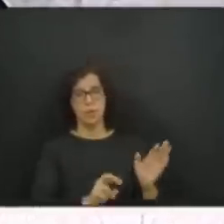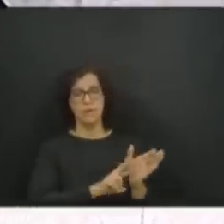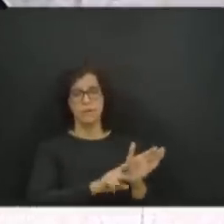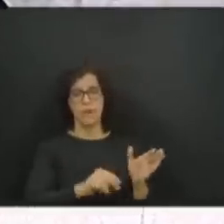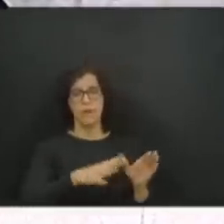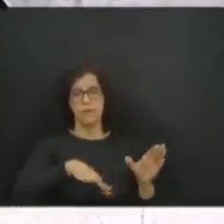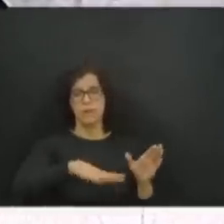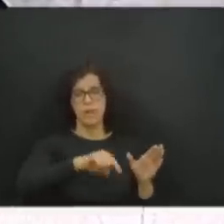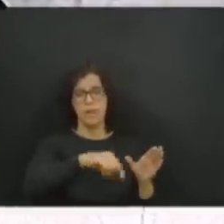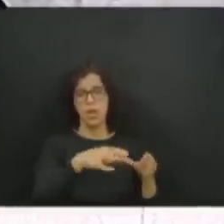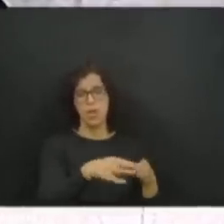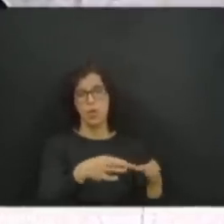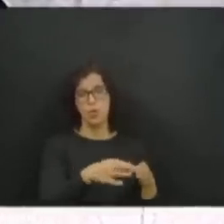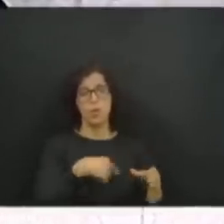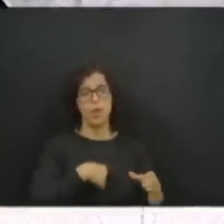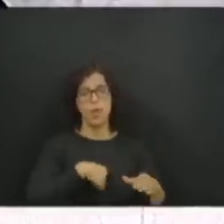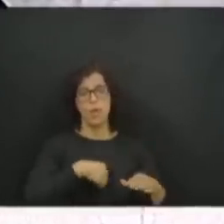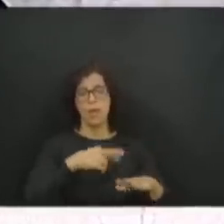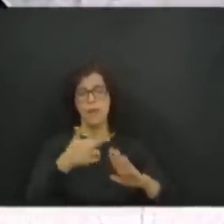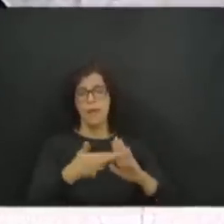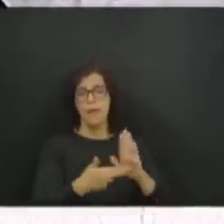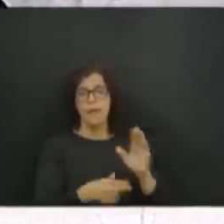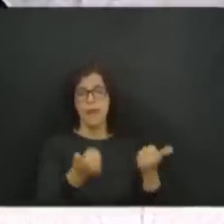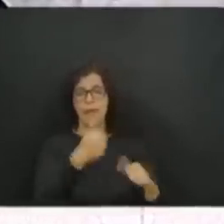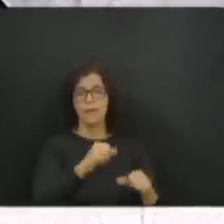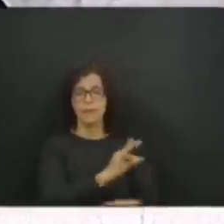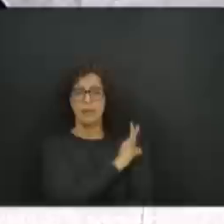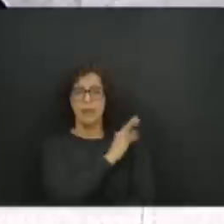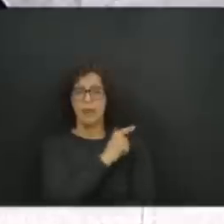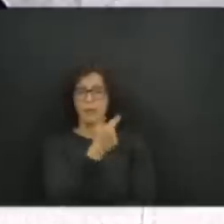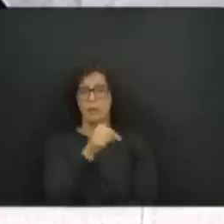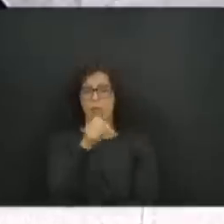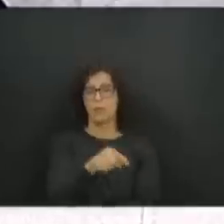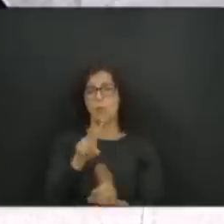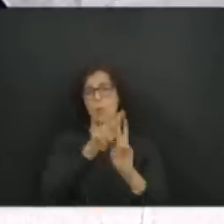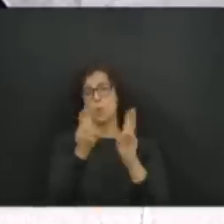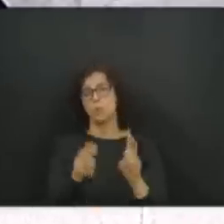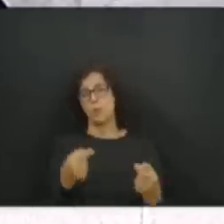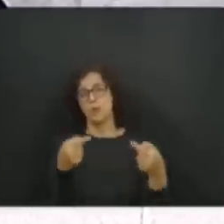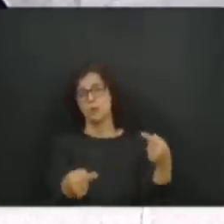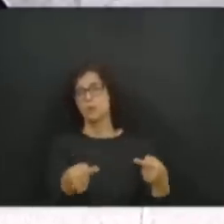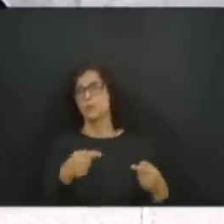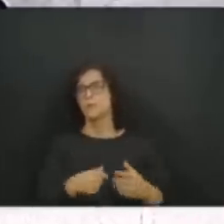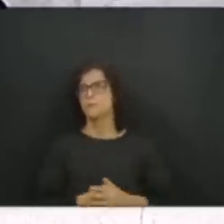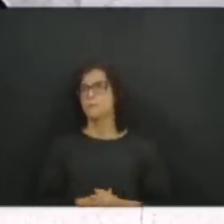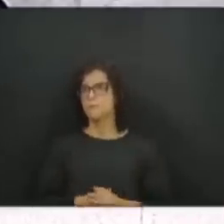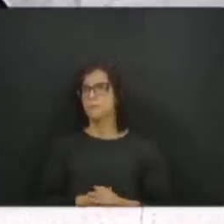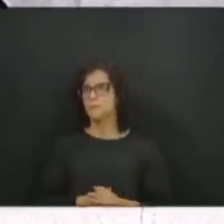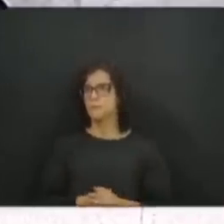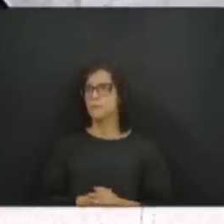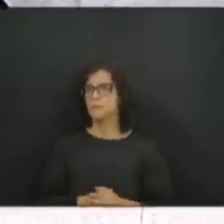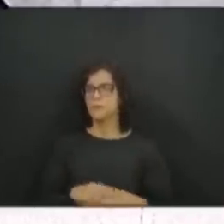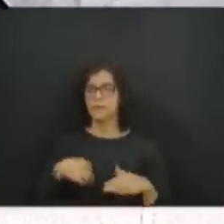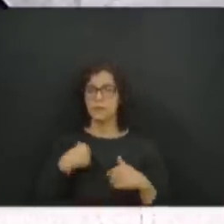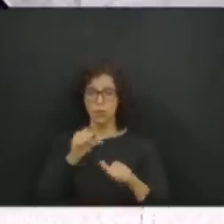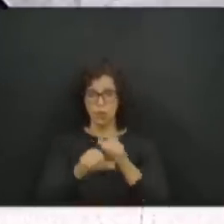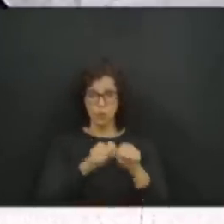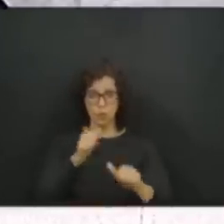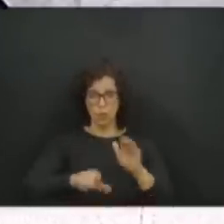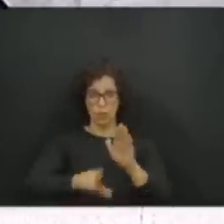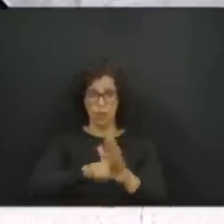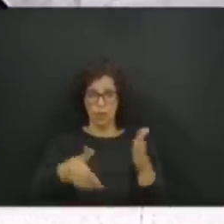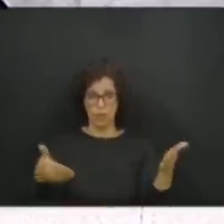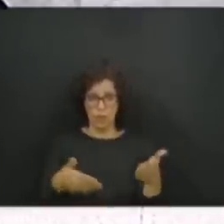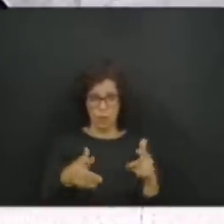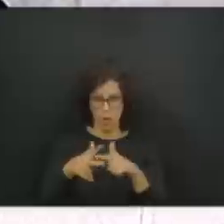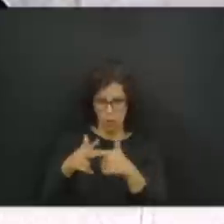mais diversas áreas que não tem competência da análise técnica sobre o tema que está sendo tratado o as alterações